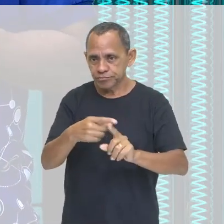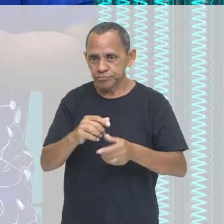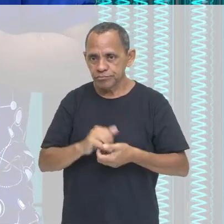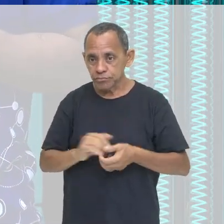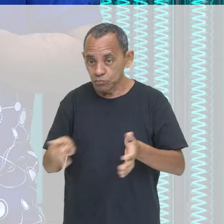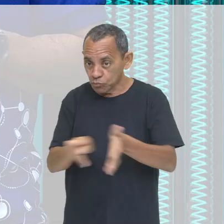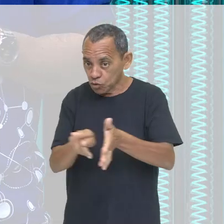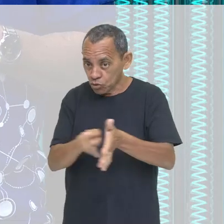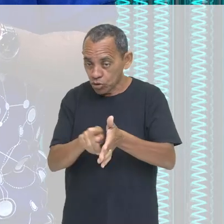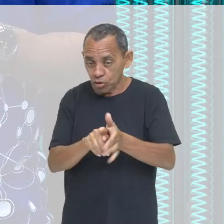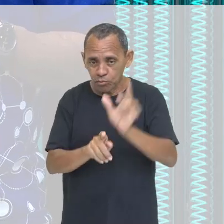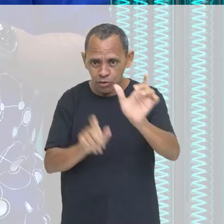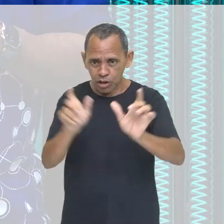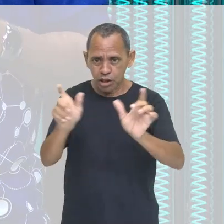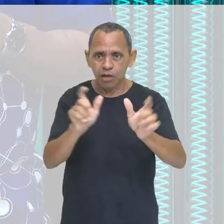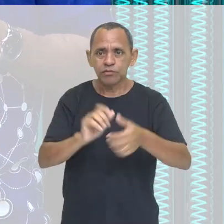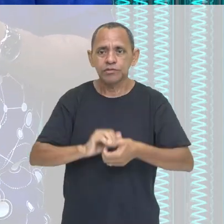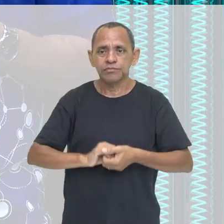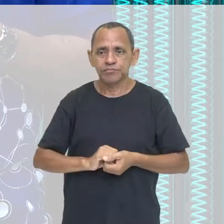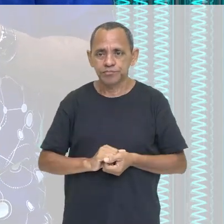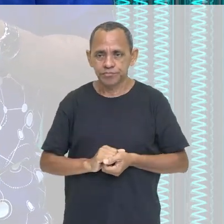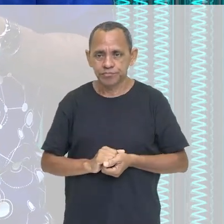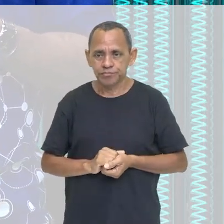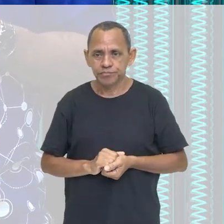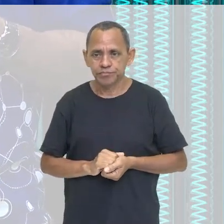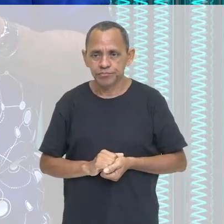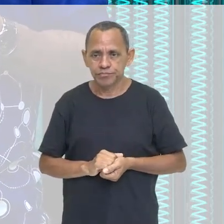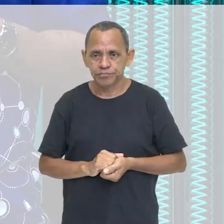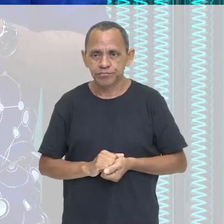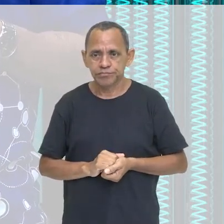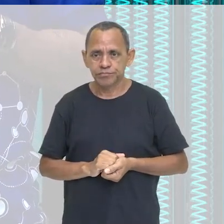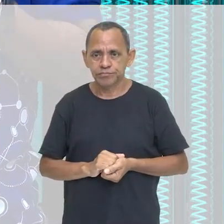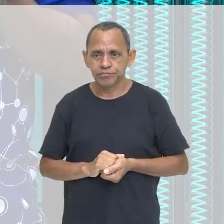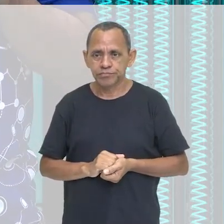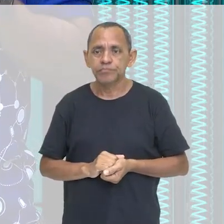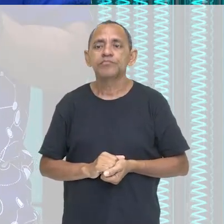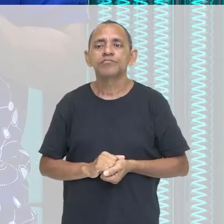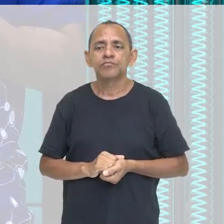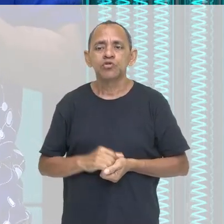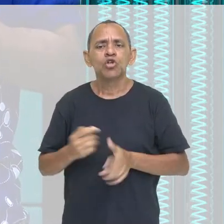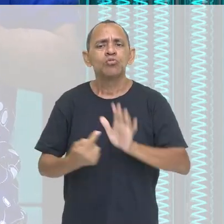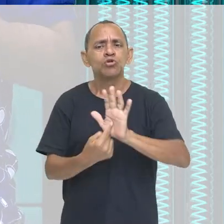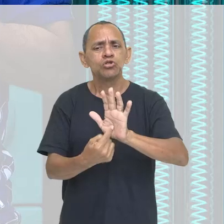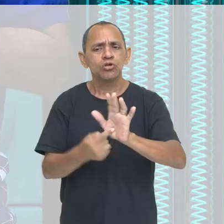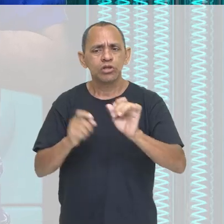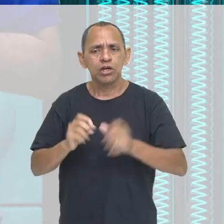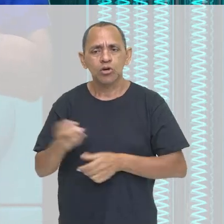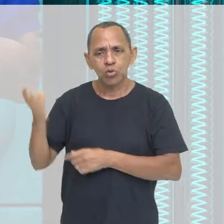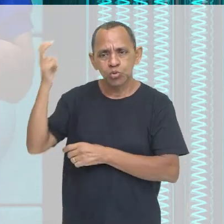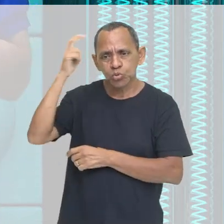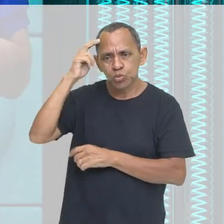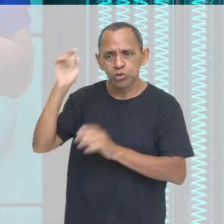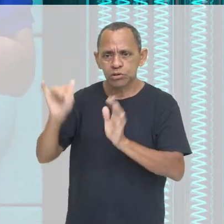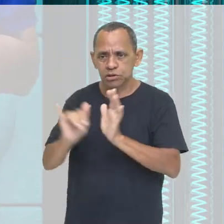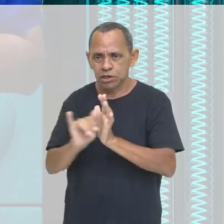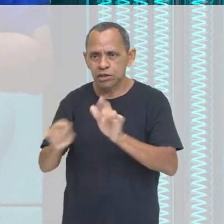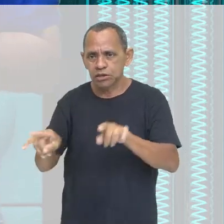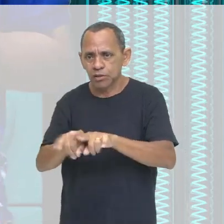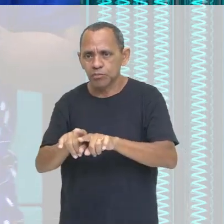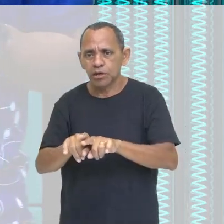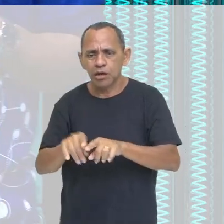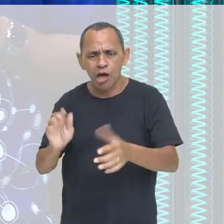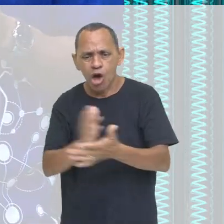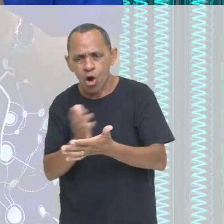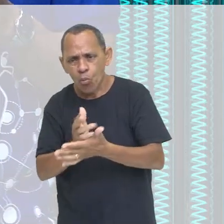sempre muito próximas. Então, nós apresentamos, né, a cultura e a identidade, lembrando que identidade é algo relacionado